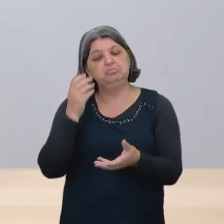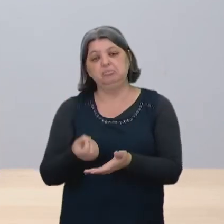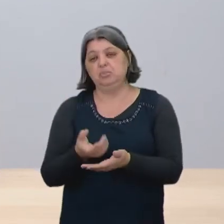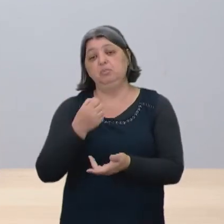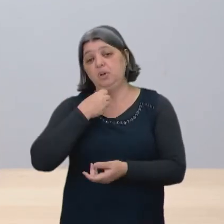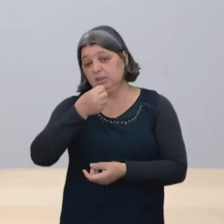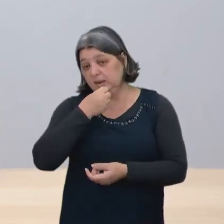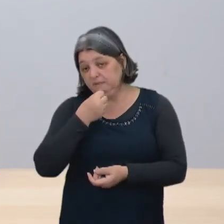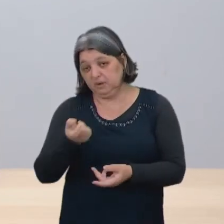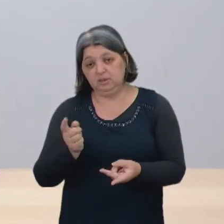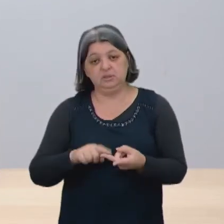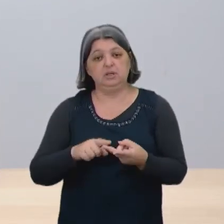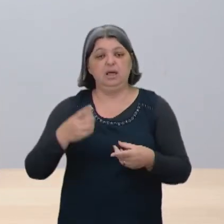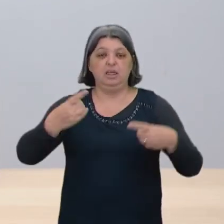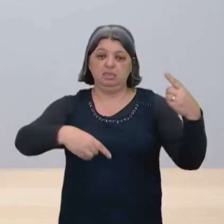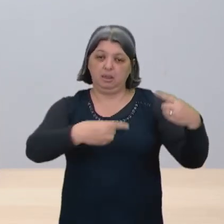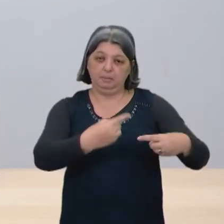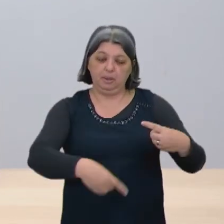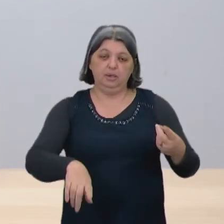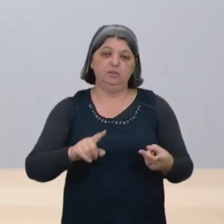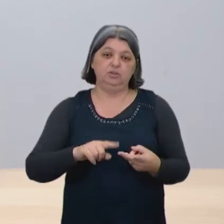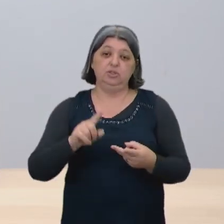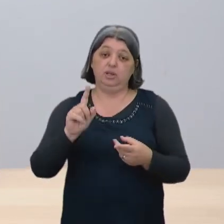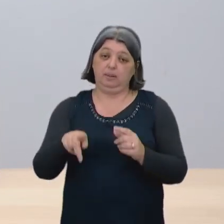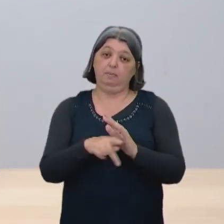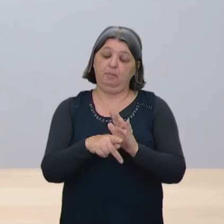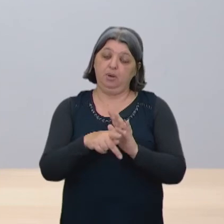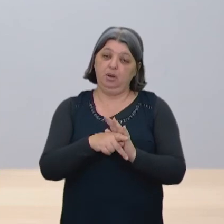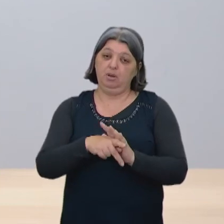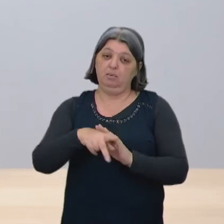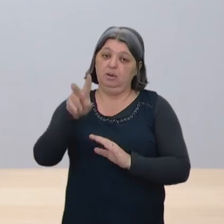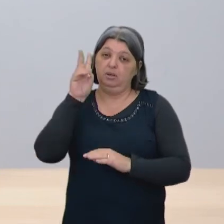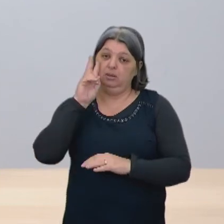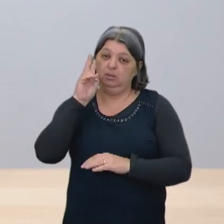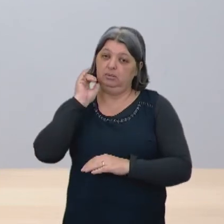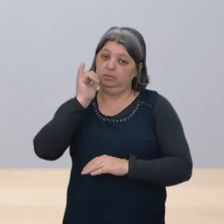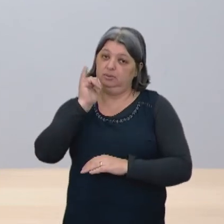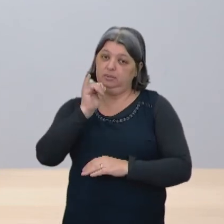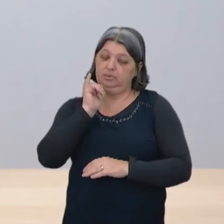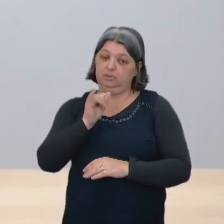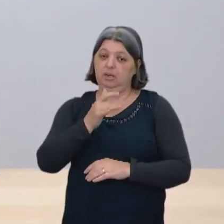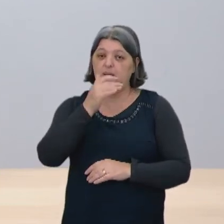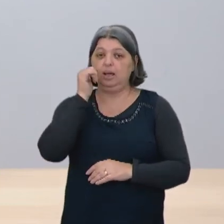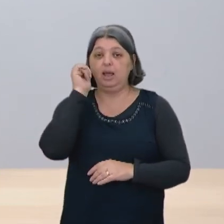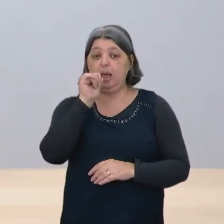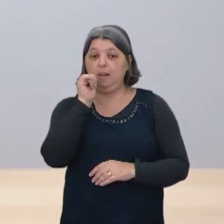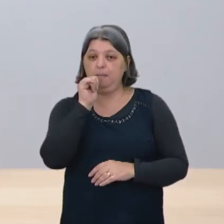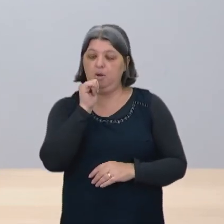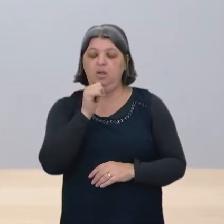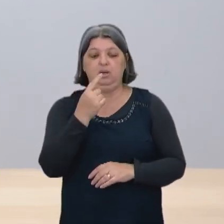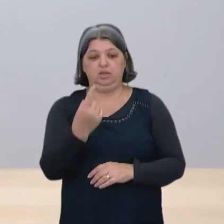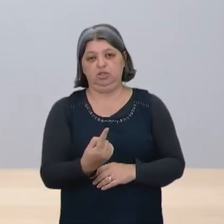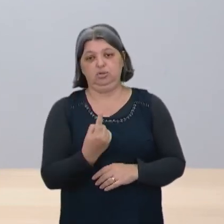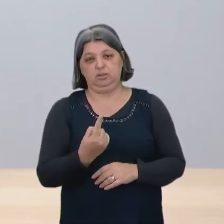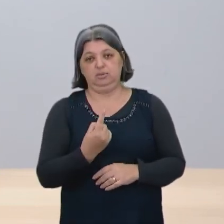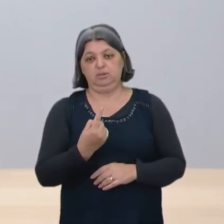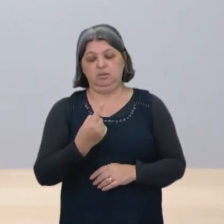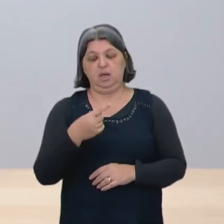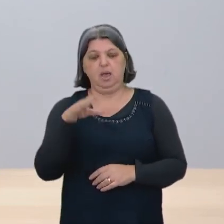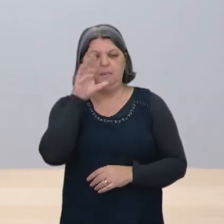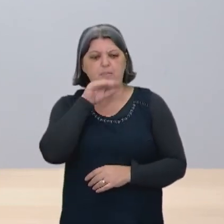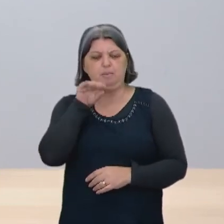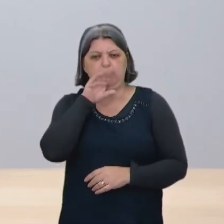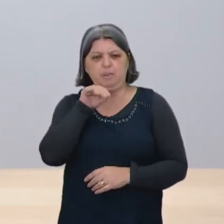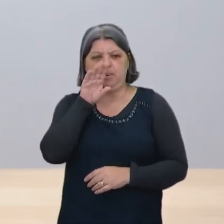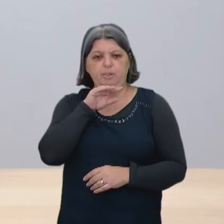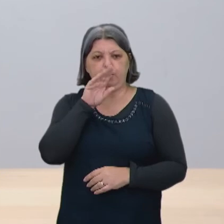entrevista, pode ser um debate. Nesse caso era um depoimento, e era um depoimento em primeira pessoa. Se não tem ninguém falando com ela, ela já vai e fala sobre o assunto,